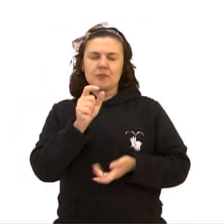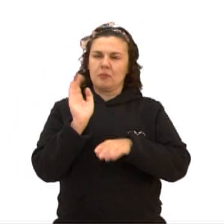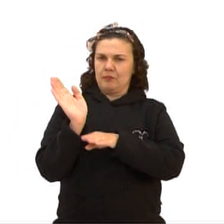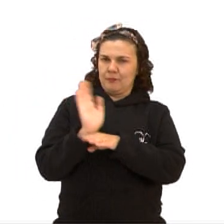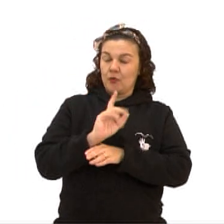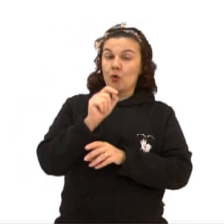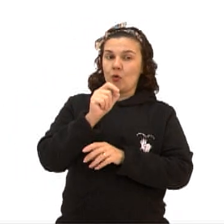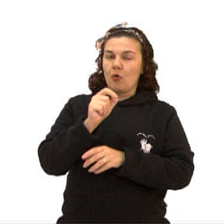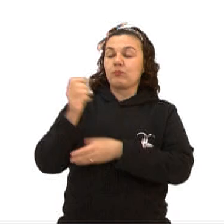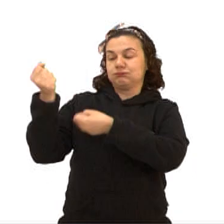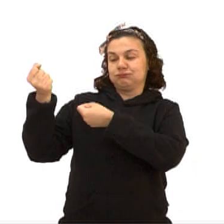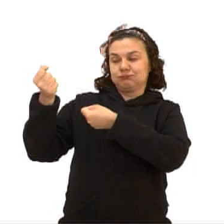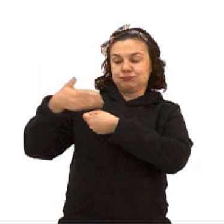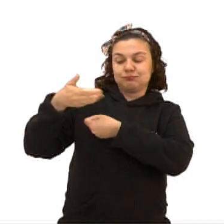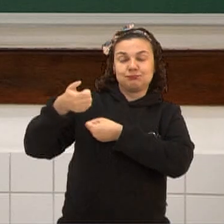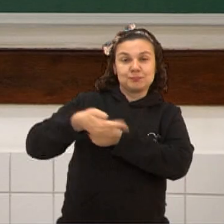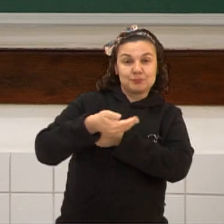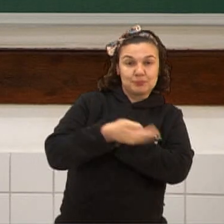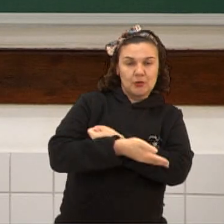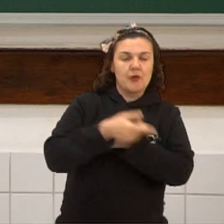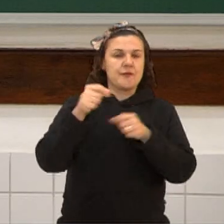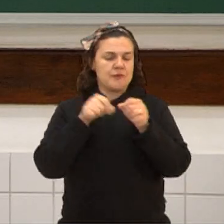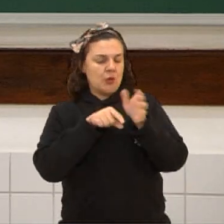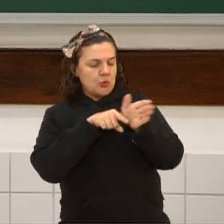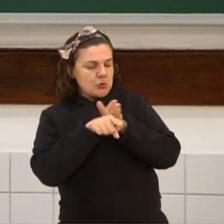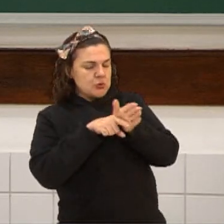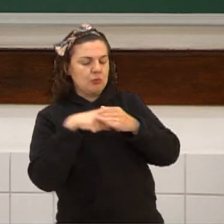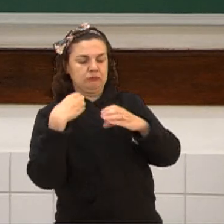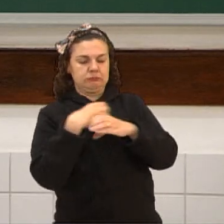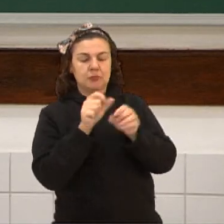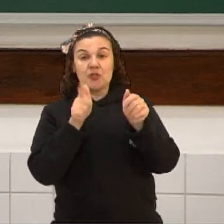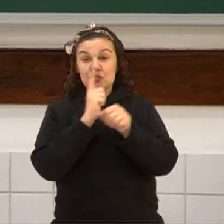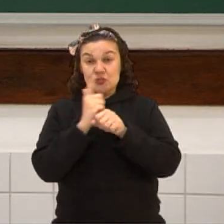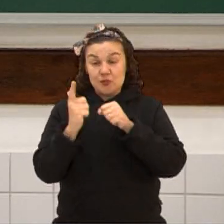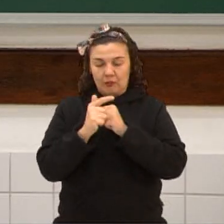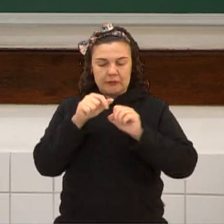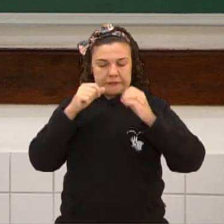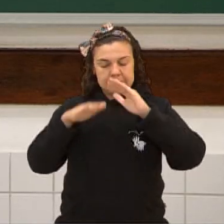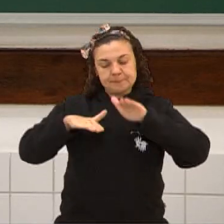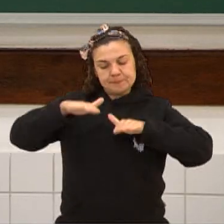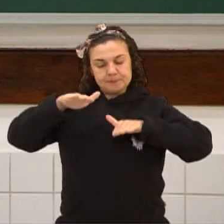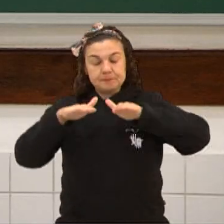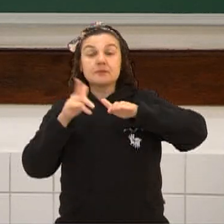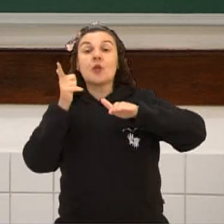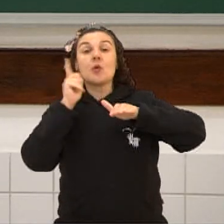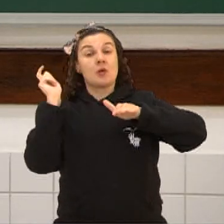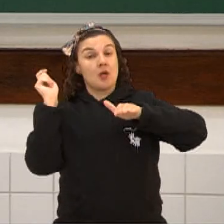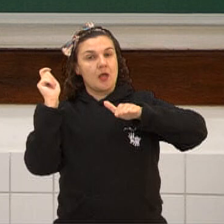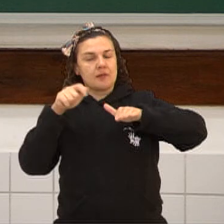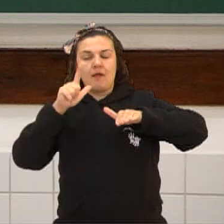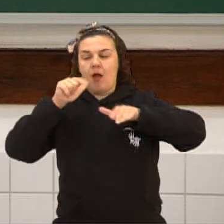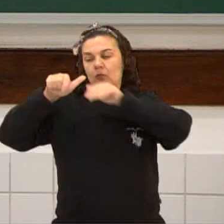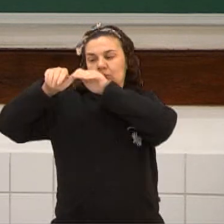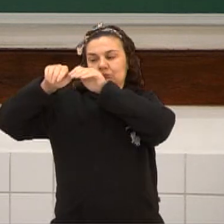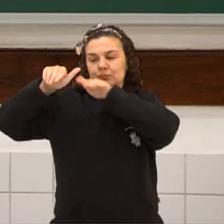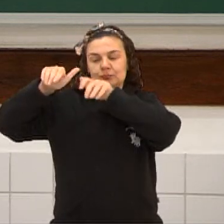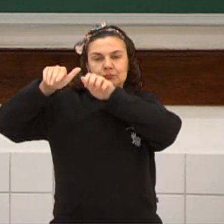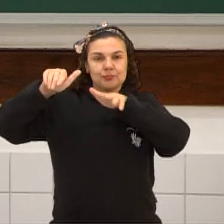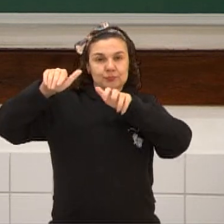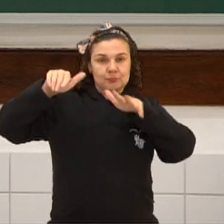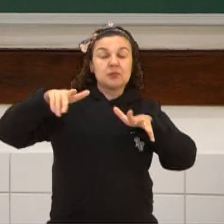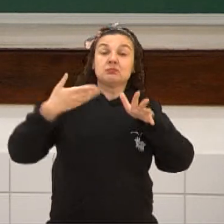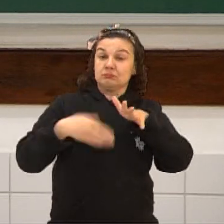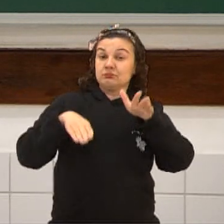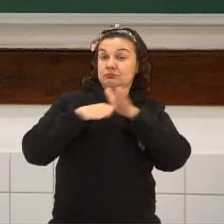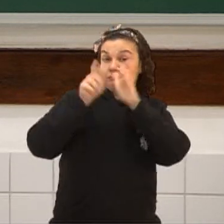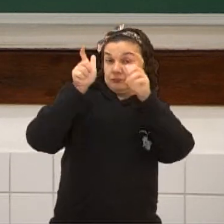da gravidade, foram feitos estudos topográficos e concluiu-se que a água, né, seria capaz, pela ação da gravidade, de chegar até